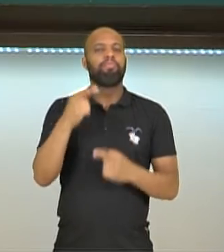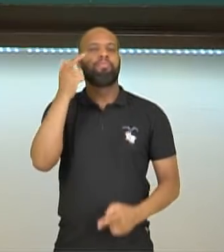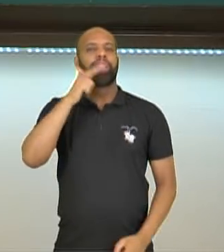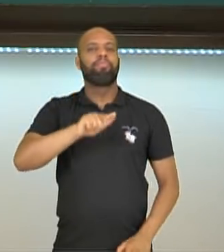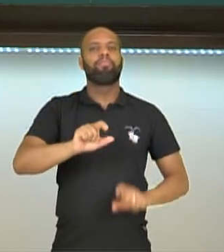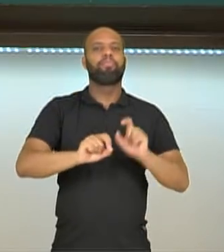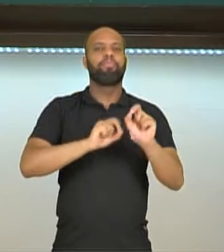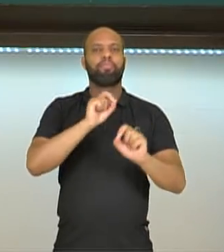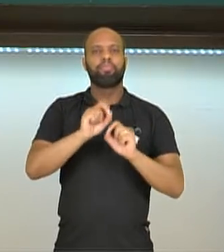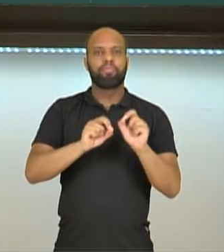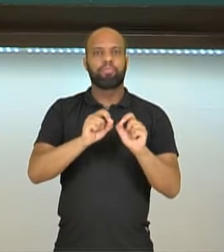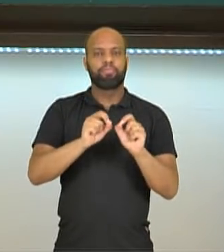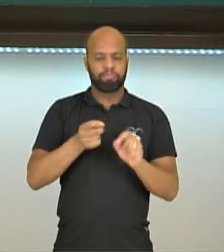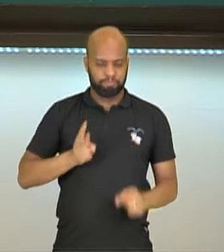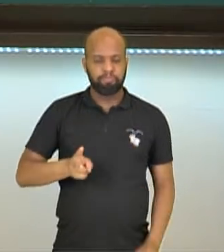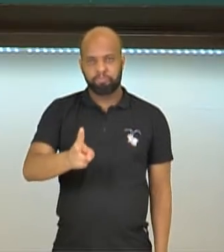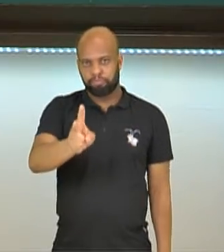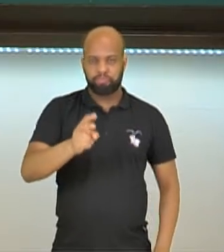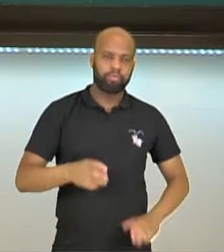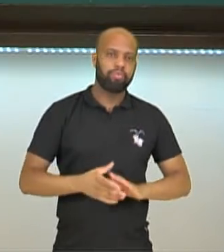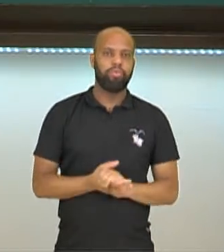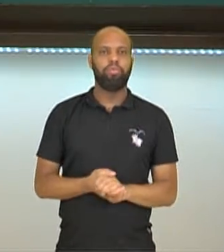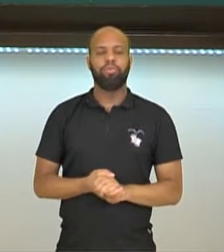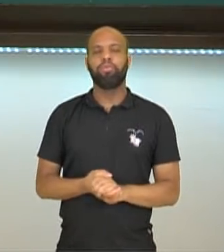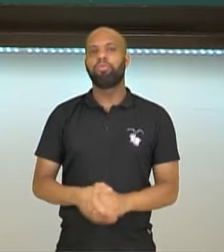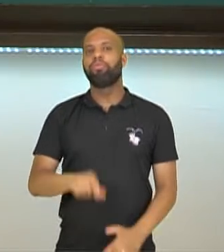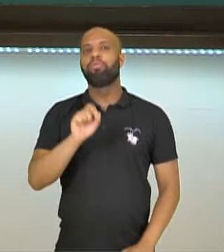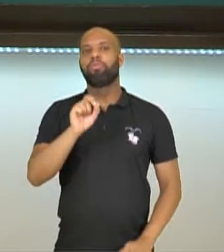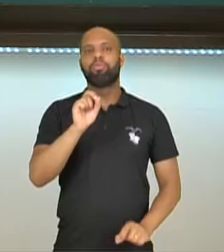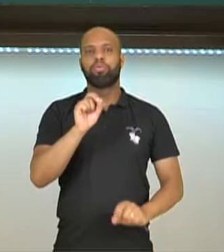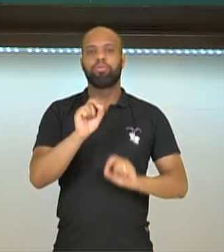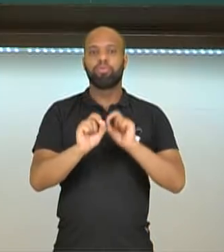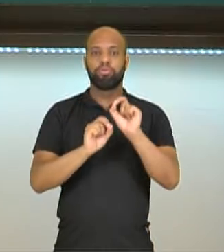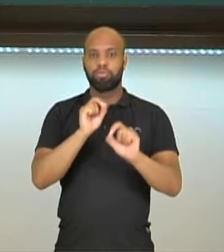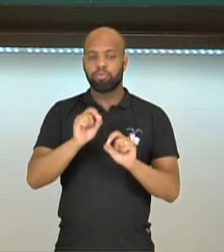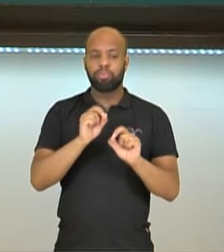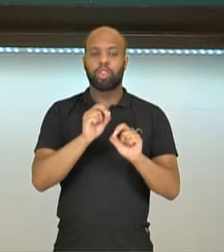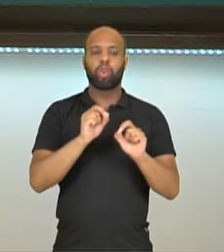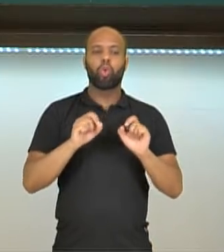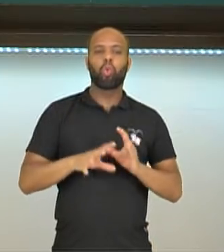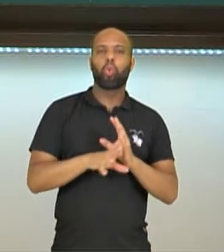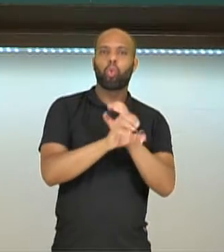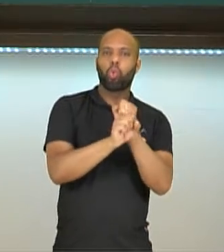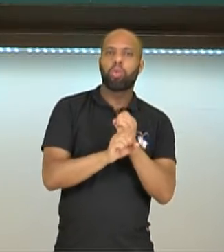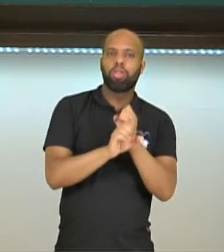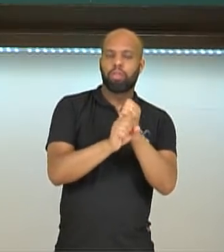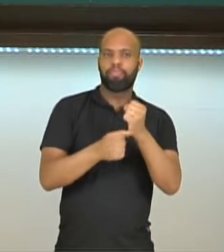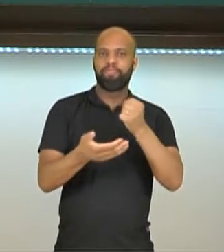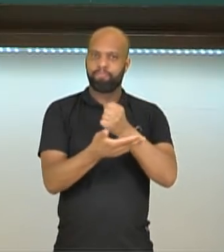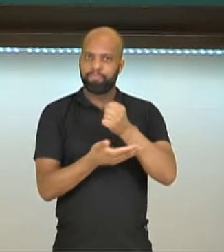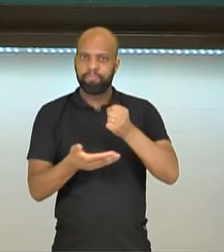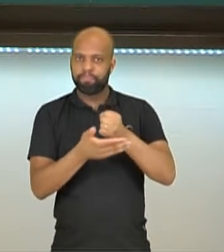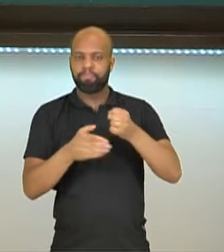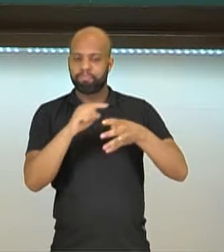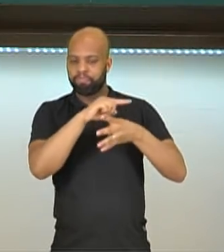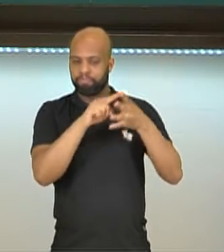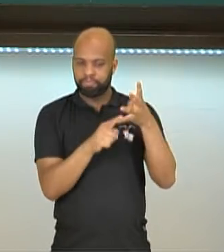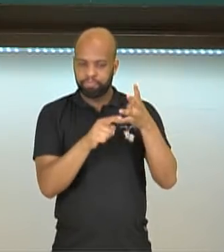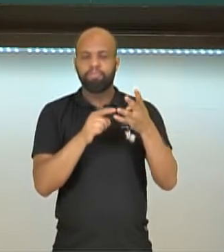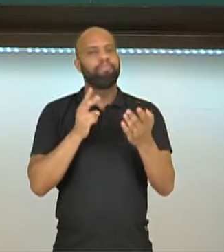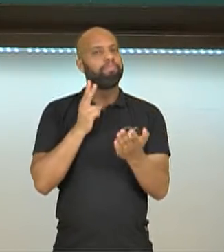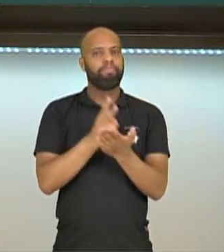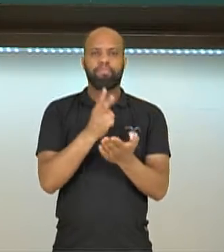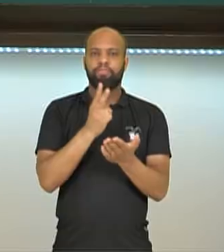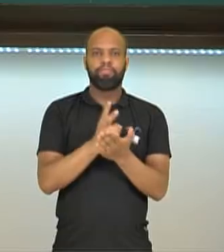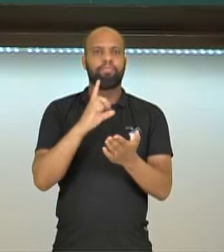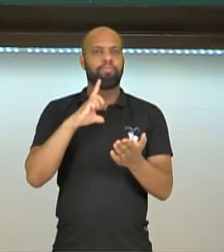possa dar encaminhamento, ok? Que é rever operações básicas, né? Operações básicas, nós sempre temos alguma